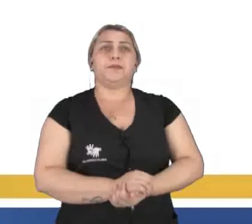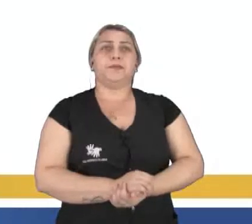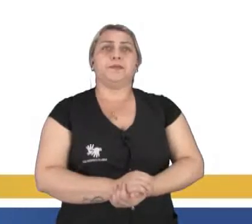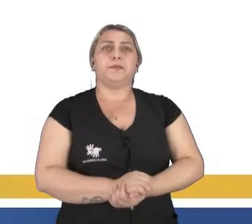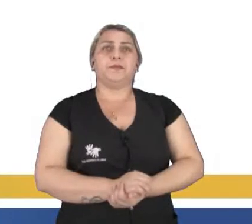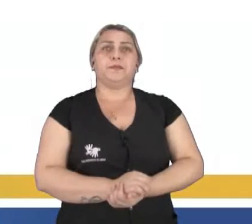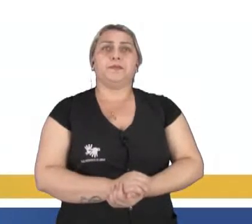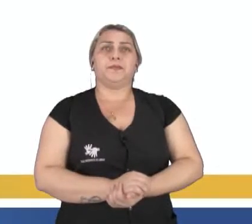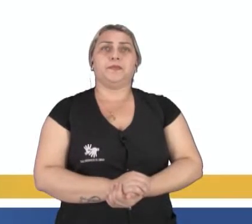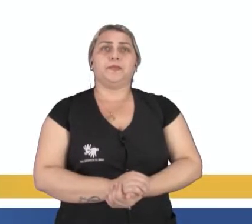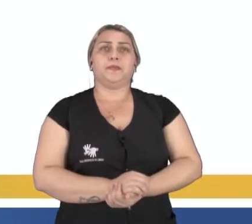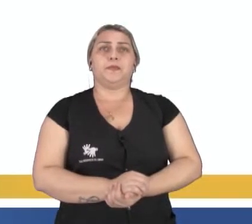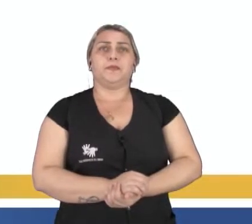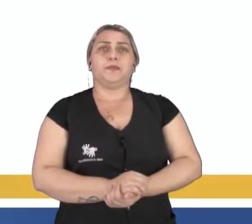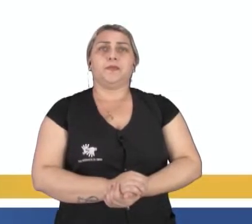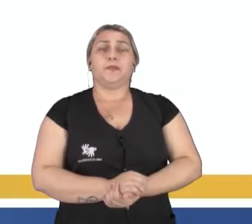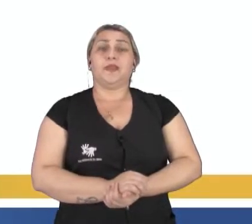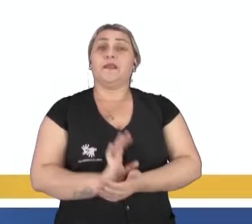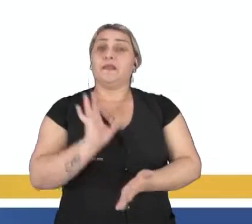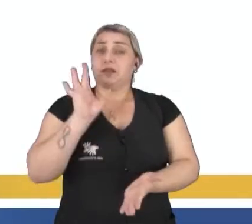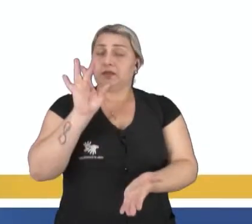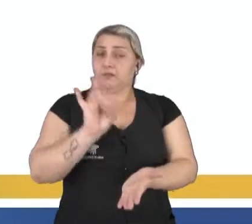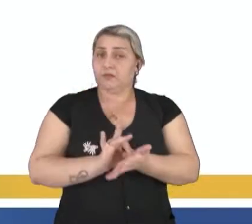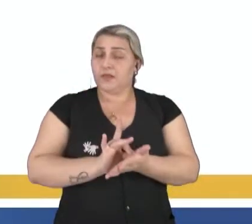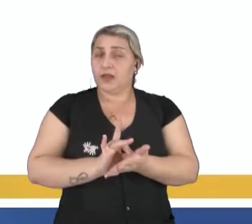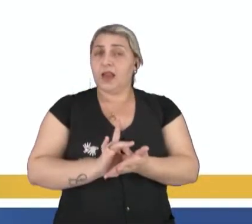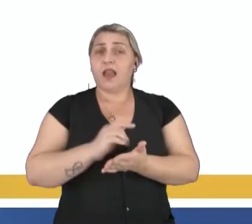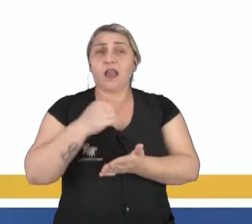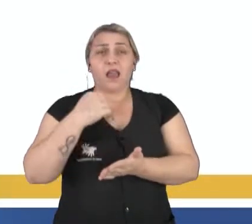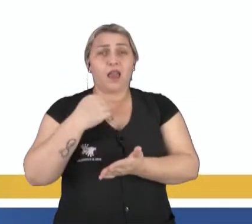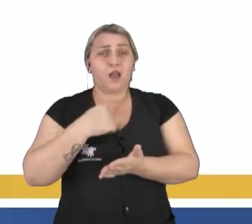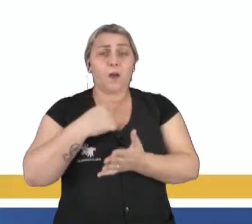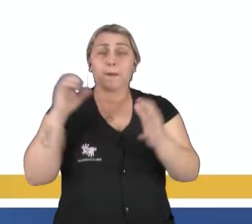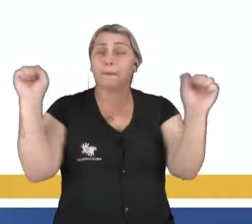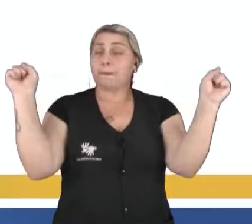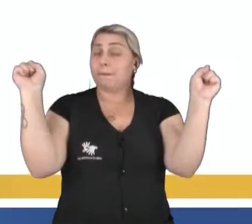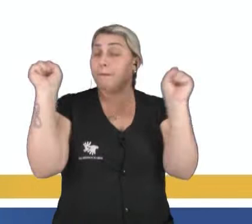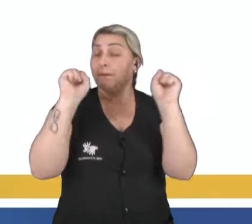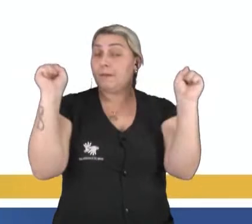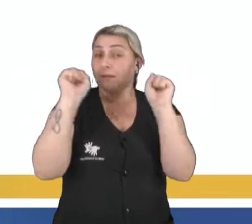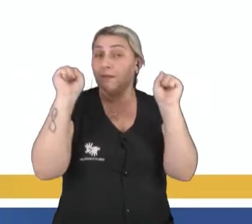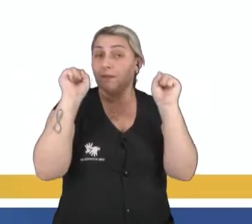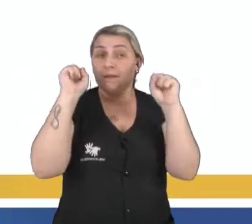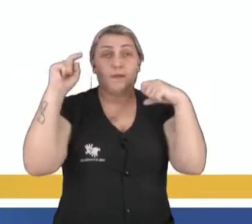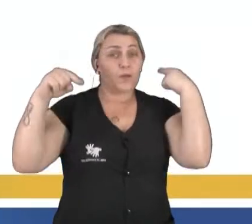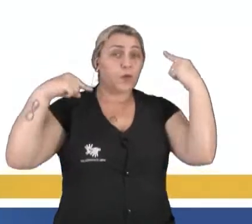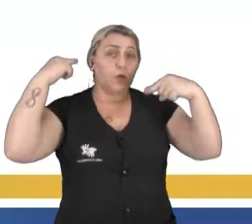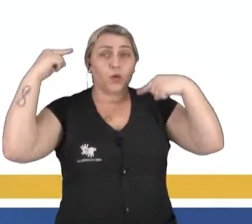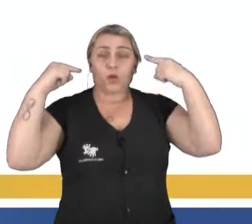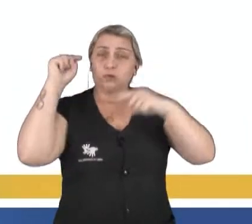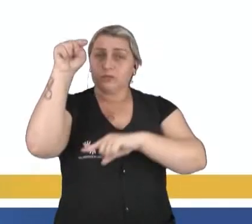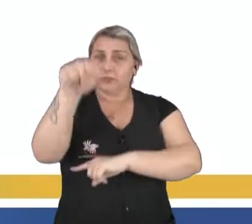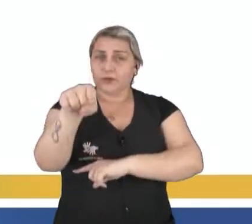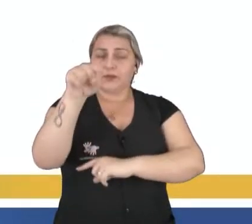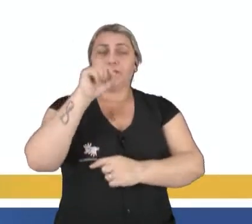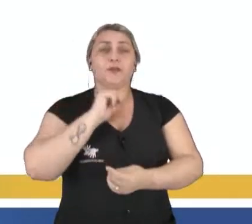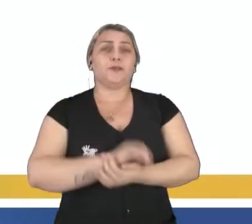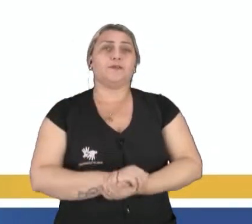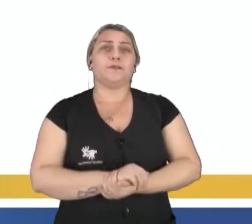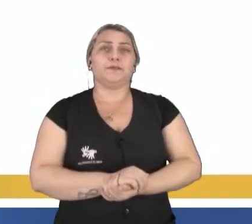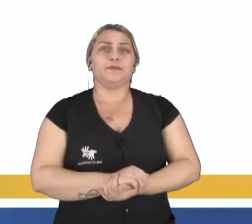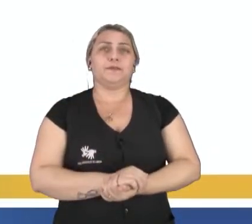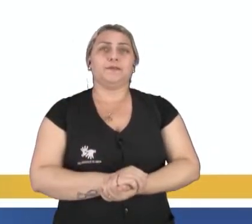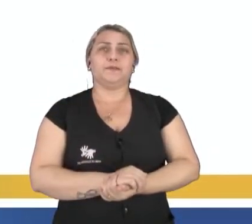Nós temos aqui um outro exemplo. A verdade é que a verdade é que eu sou louco por